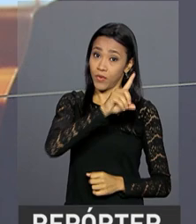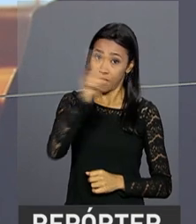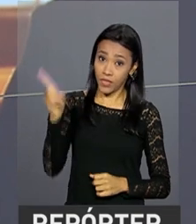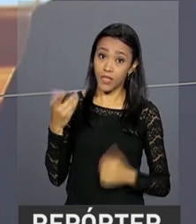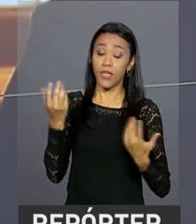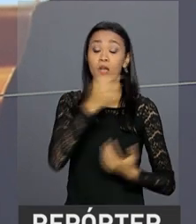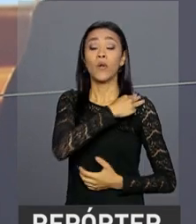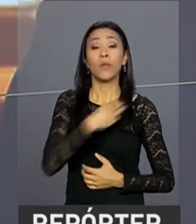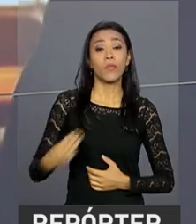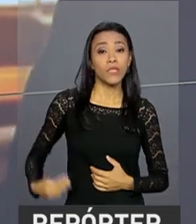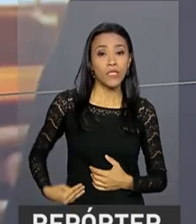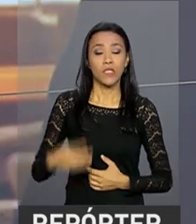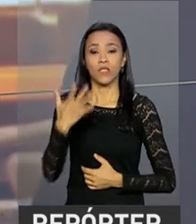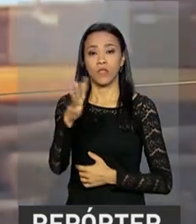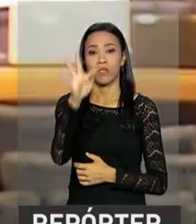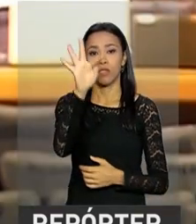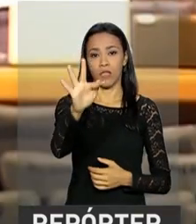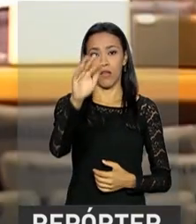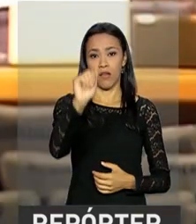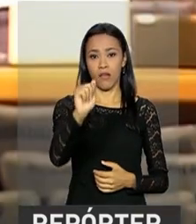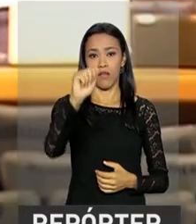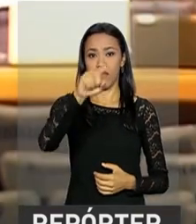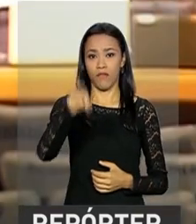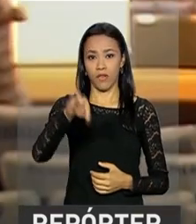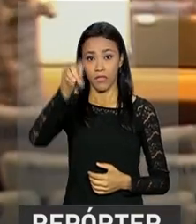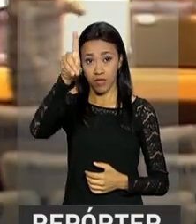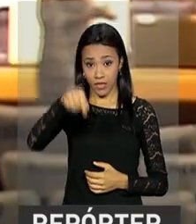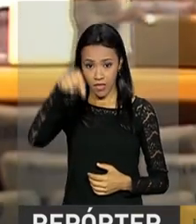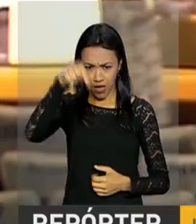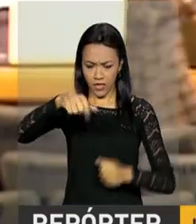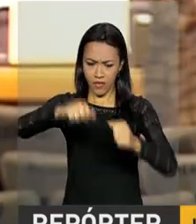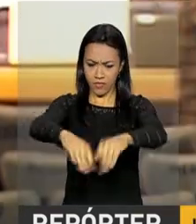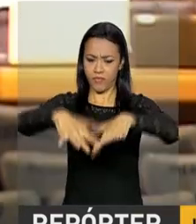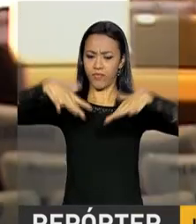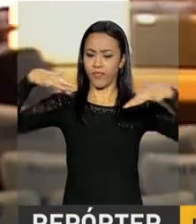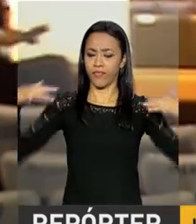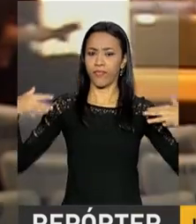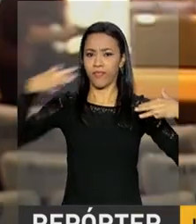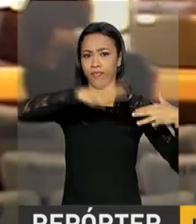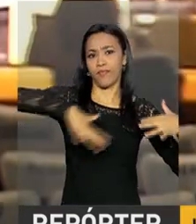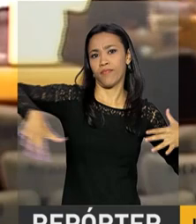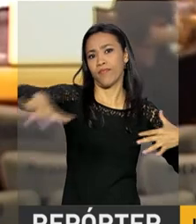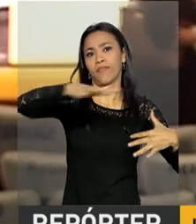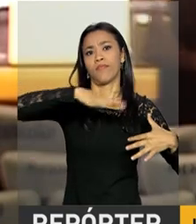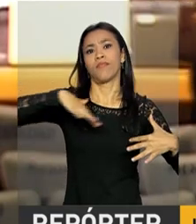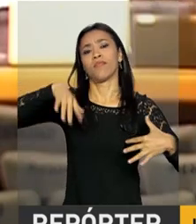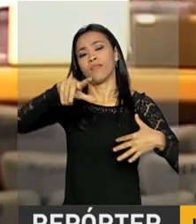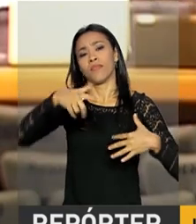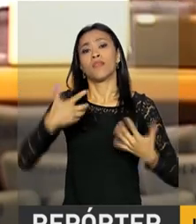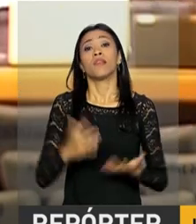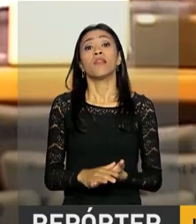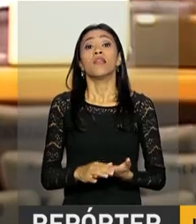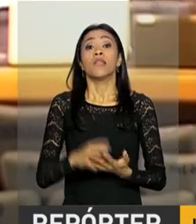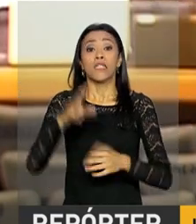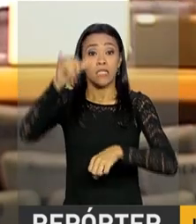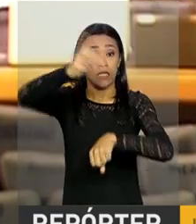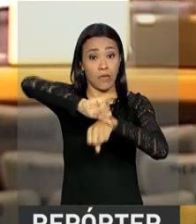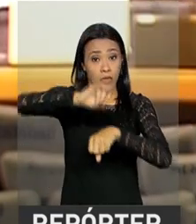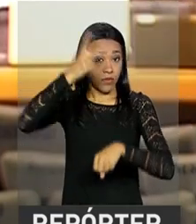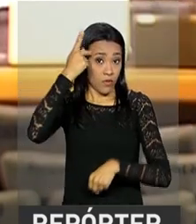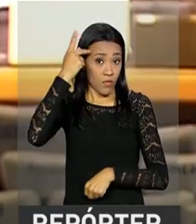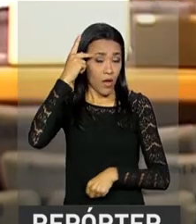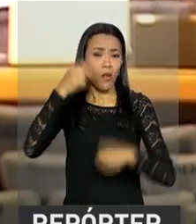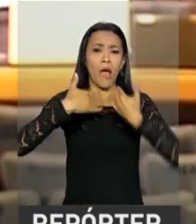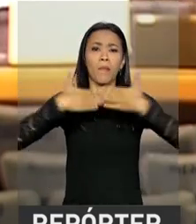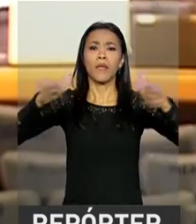ministro da Fazenda Henrique Meirelles faz dentro de instantes aqui no auditório da sede do jornal Estado de São Paulo na zona norte da capital paulista a abertura do